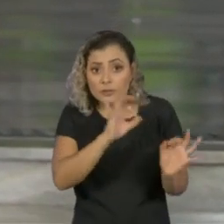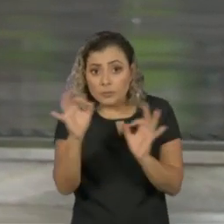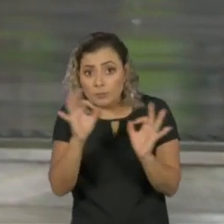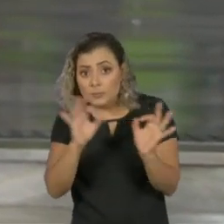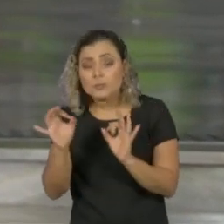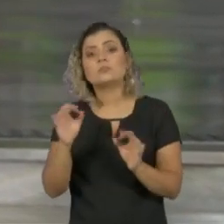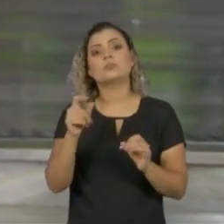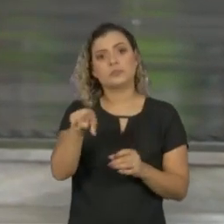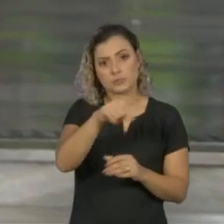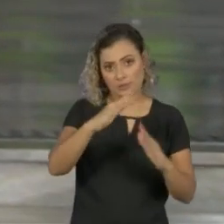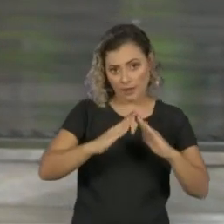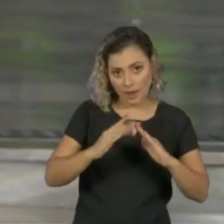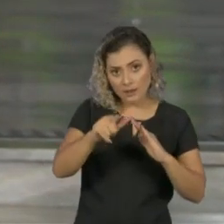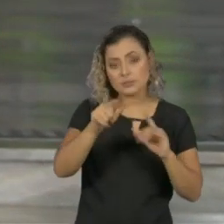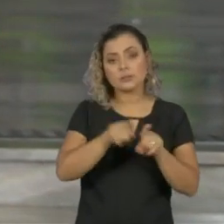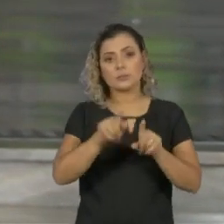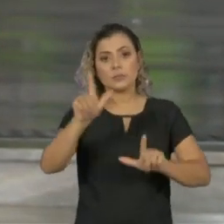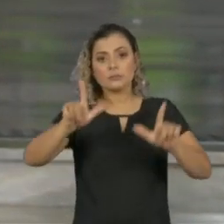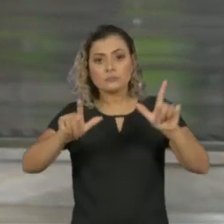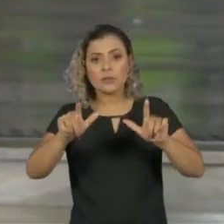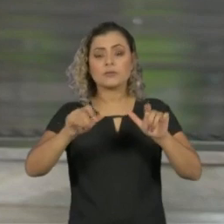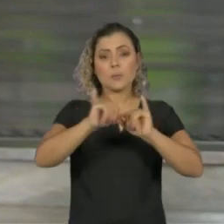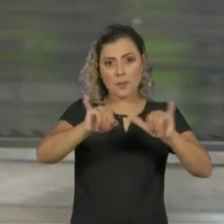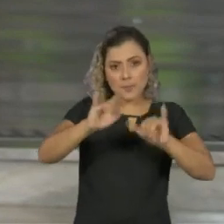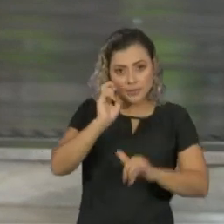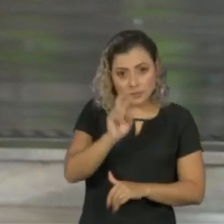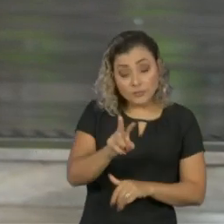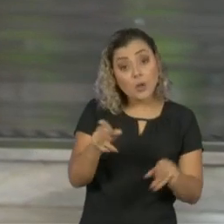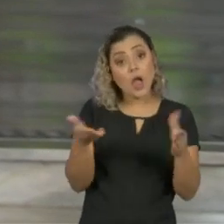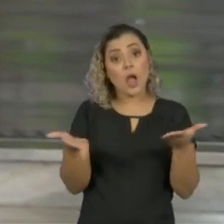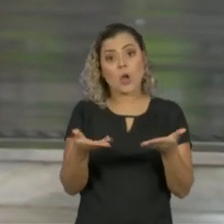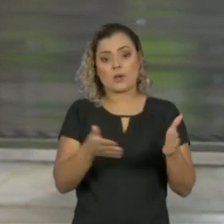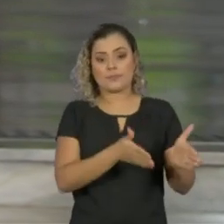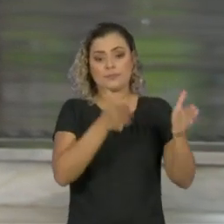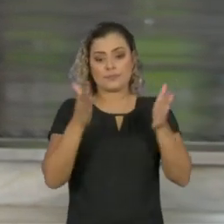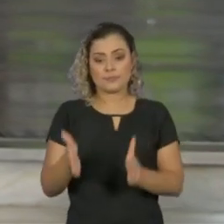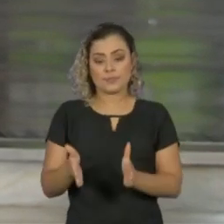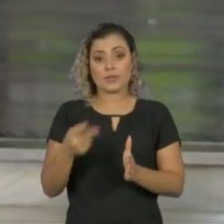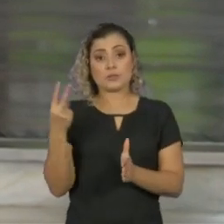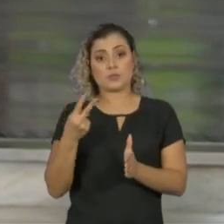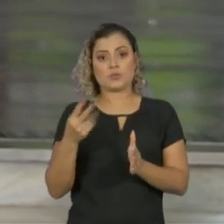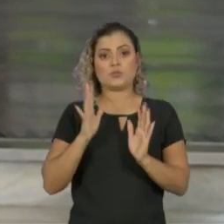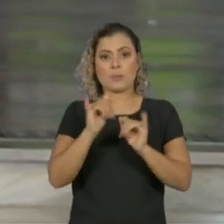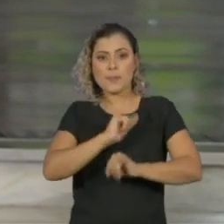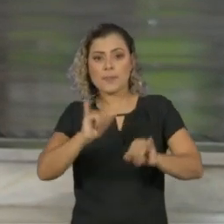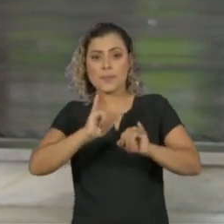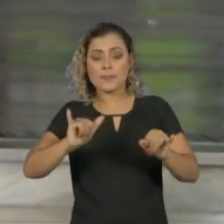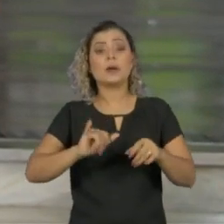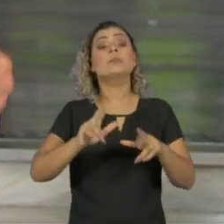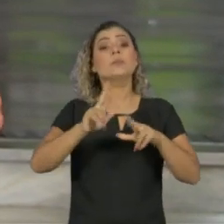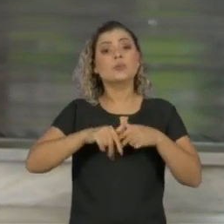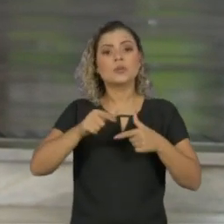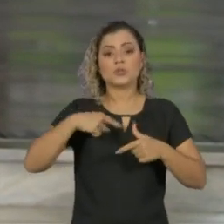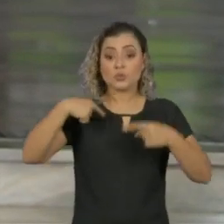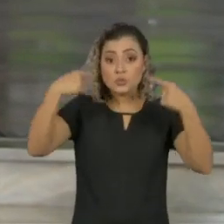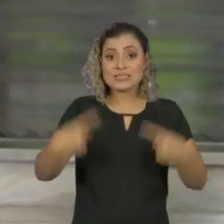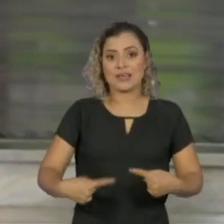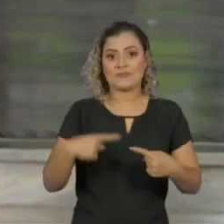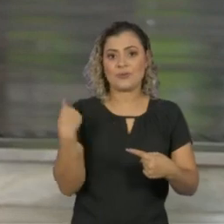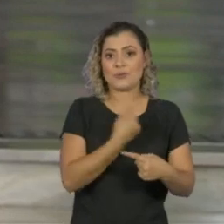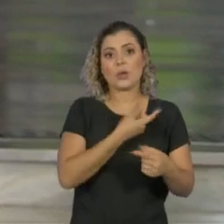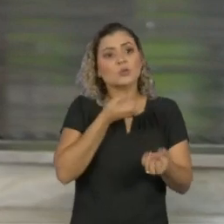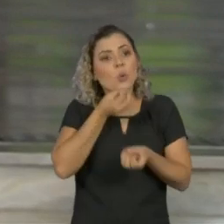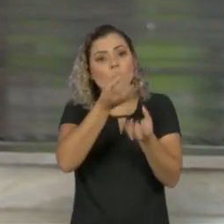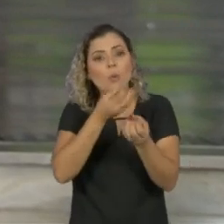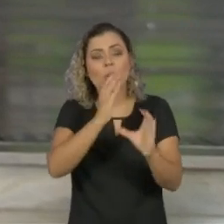os que estão em casa, os jornalistas que estão aqui. Agora vamos para uma segunda fase, lembrando mais uma vez, numa guerra, o desafio da comunicação e